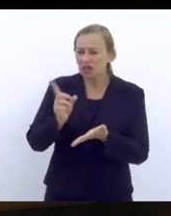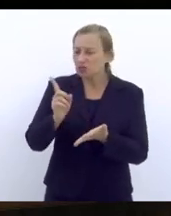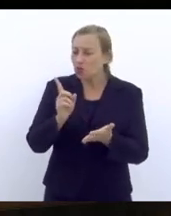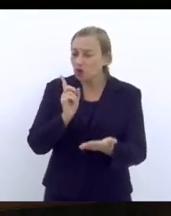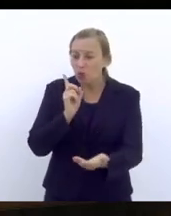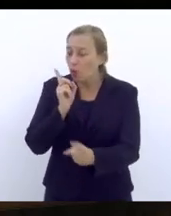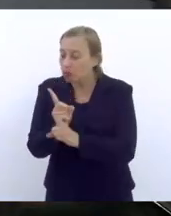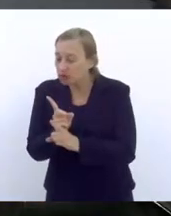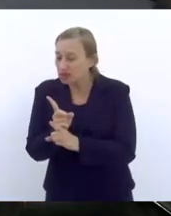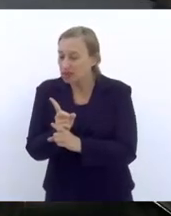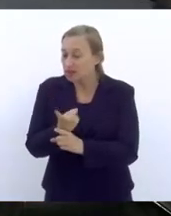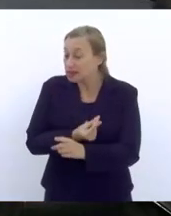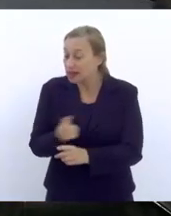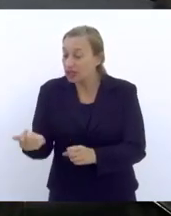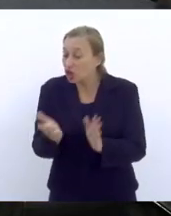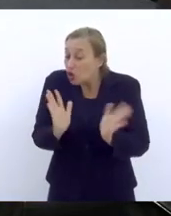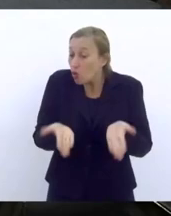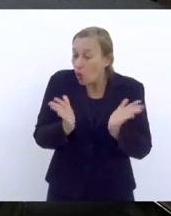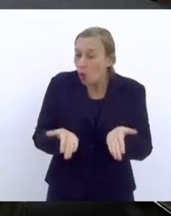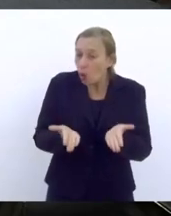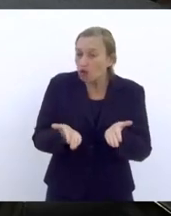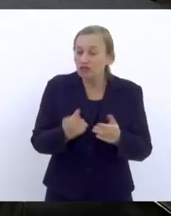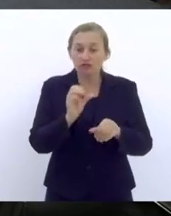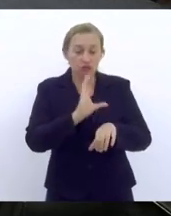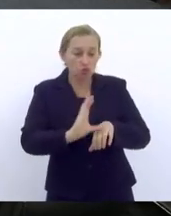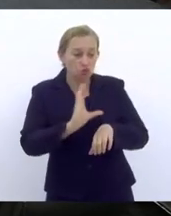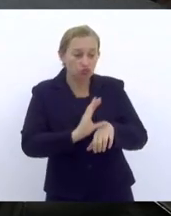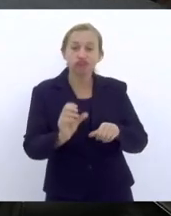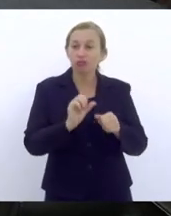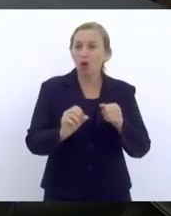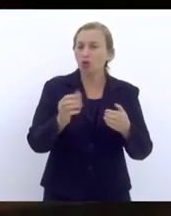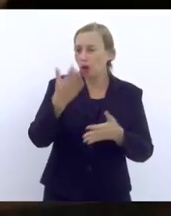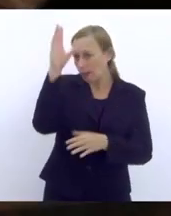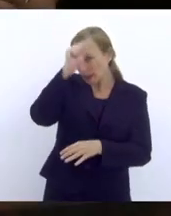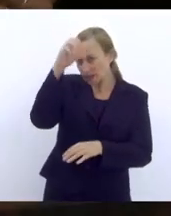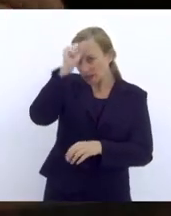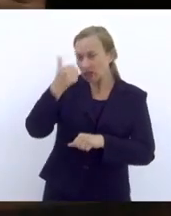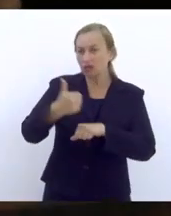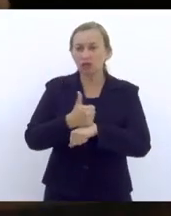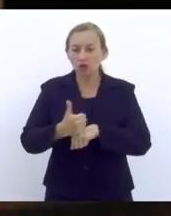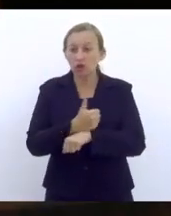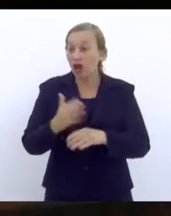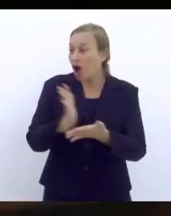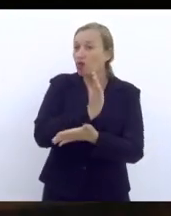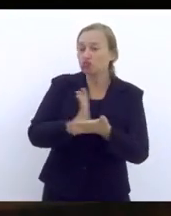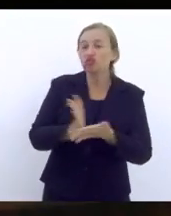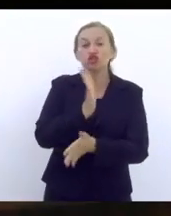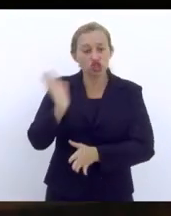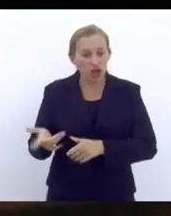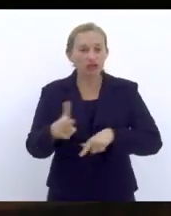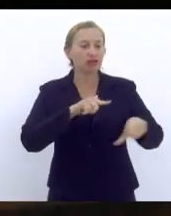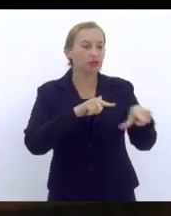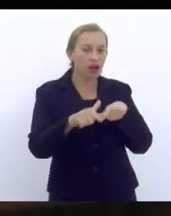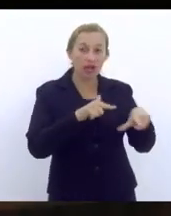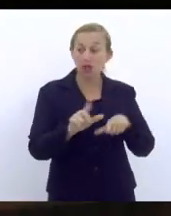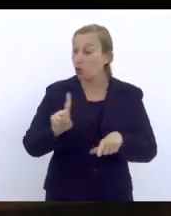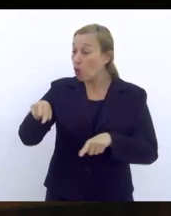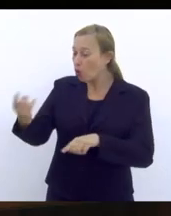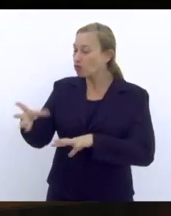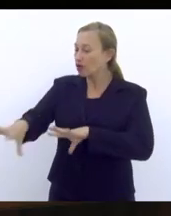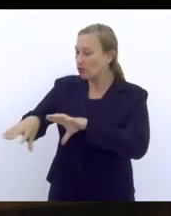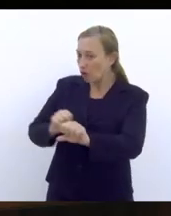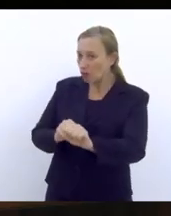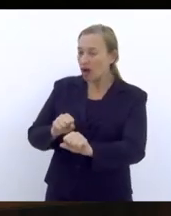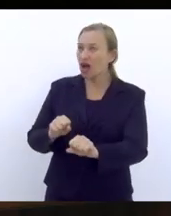E hoje, eles fazendo curso, eles estão aprendendo uma profissão. Então, alguns já estão cortando o cabelo, outros agora a gente vai formar no próximo